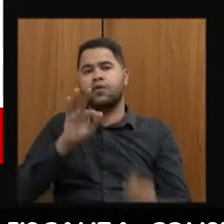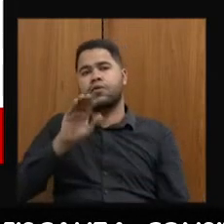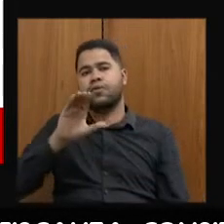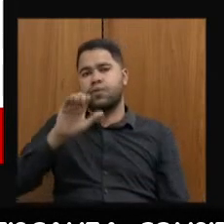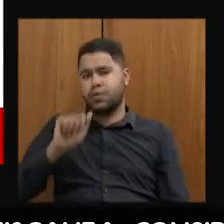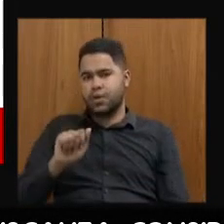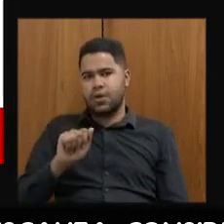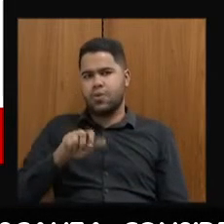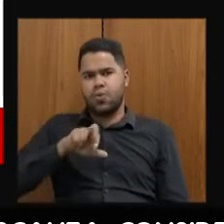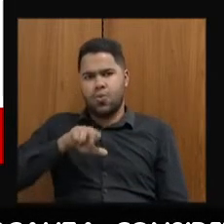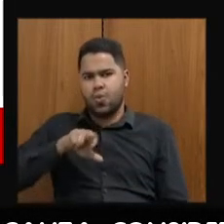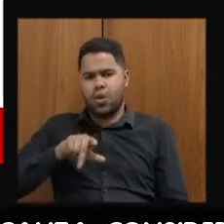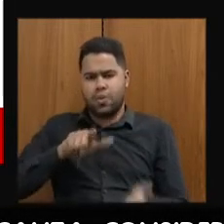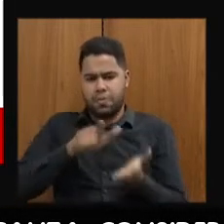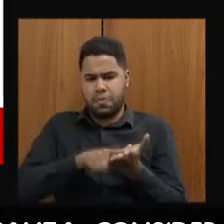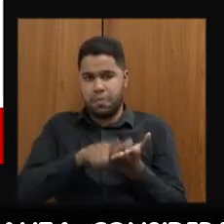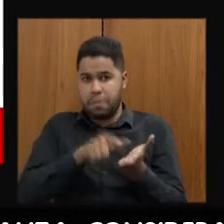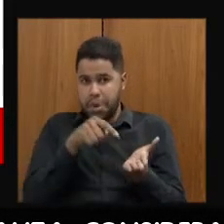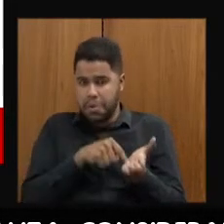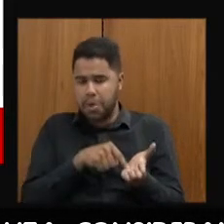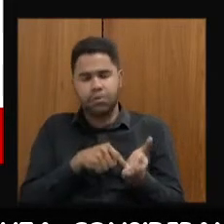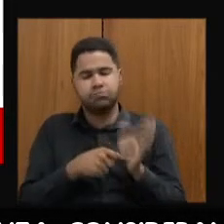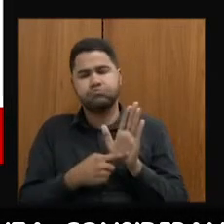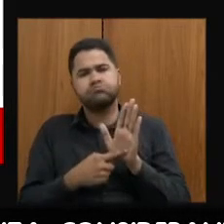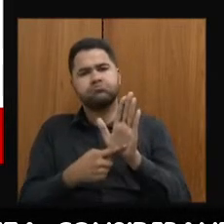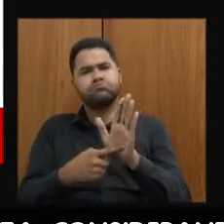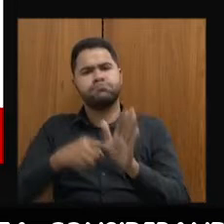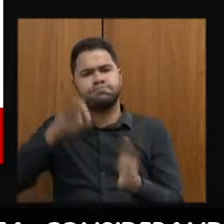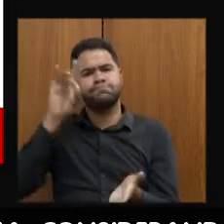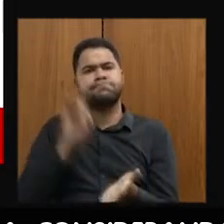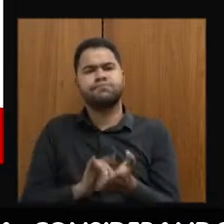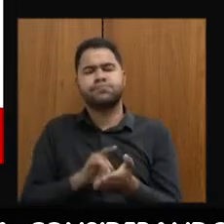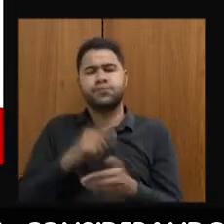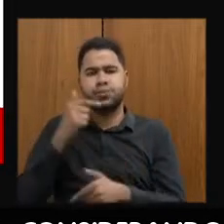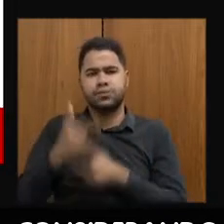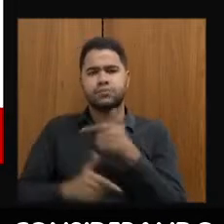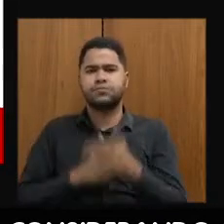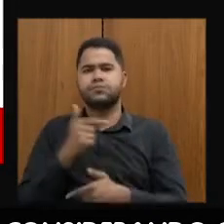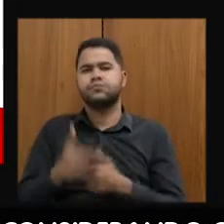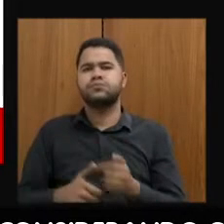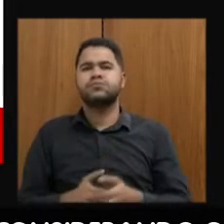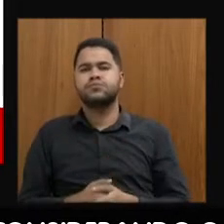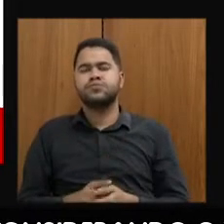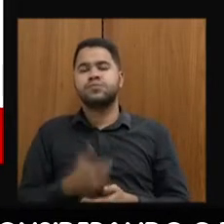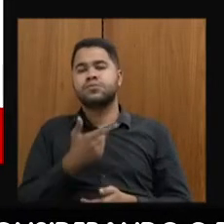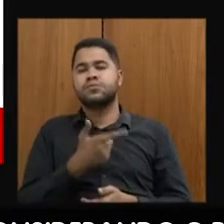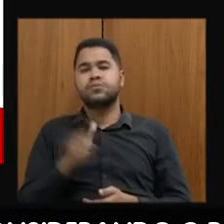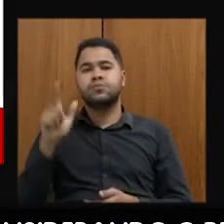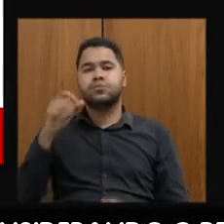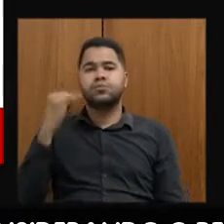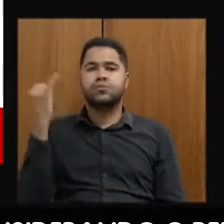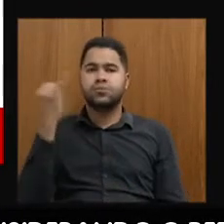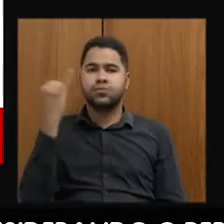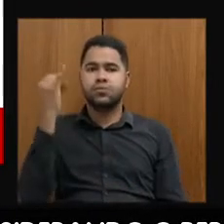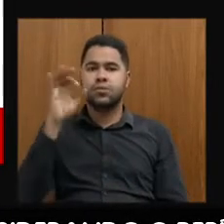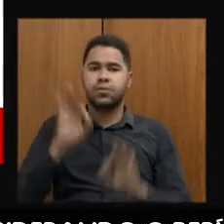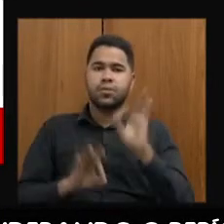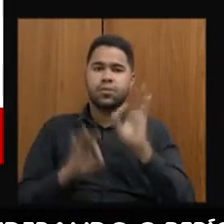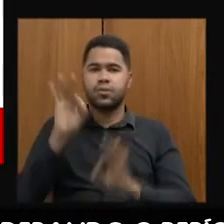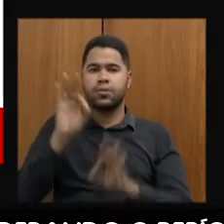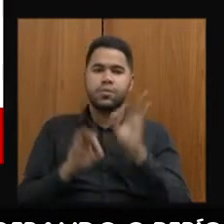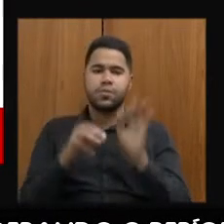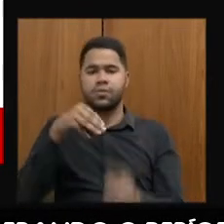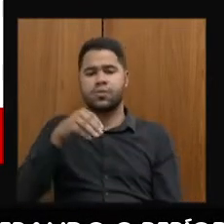não é só papel é um resultado concreto desse trabalho Outro ponto relevante é o plano de